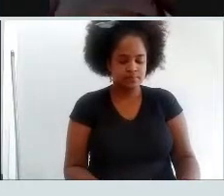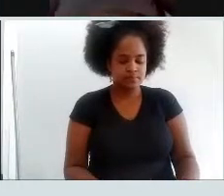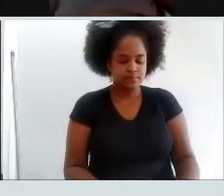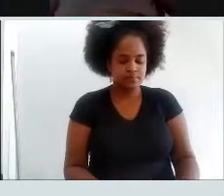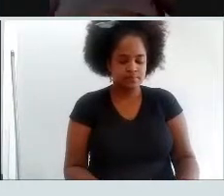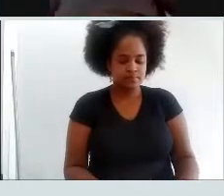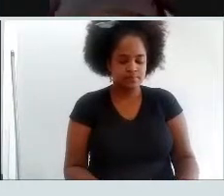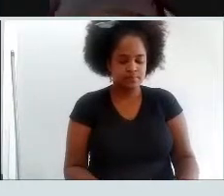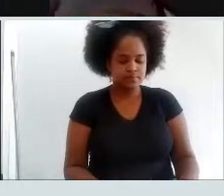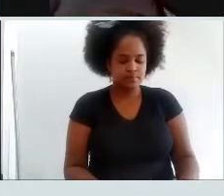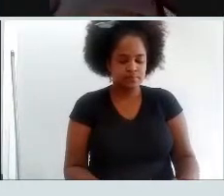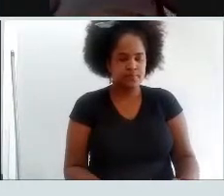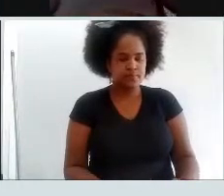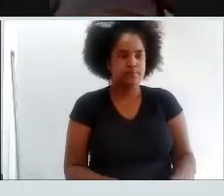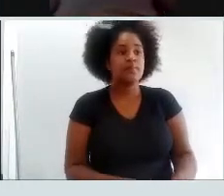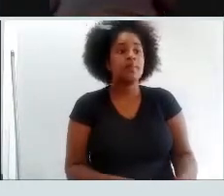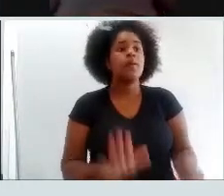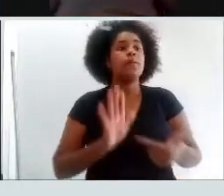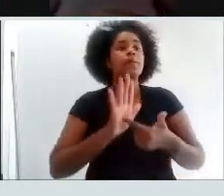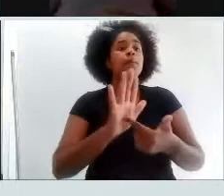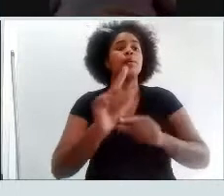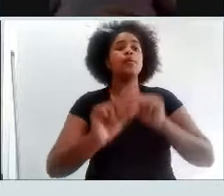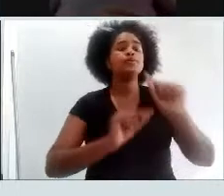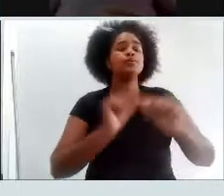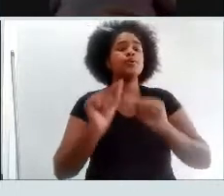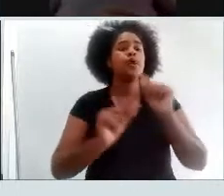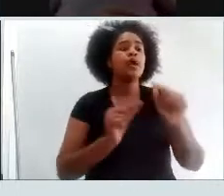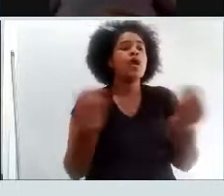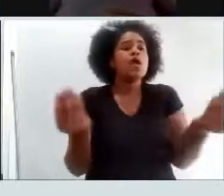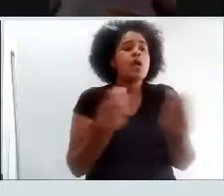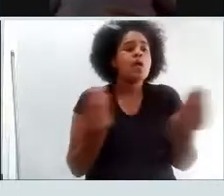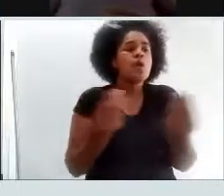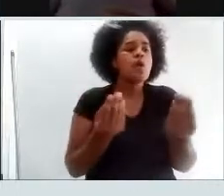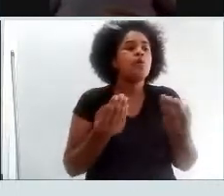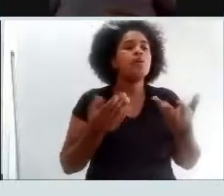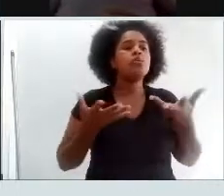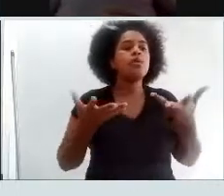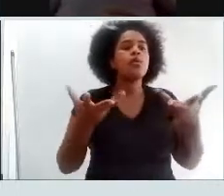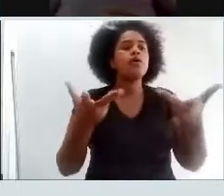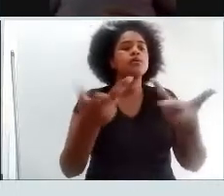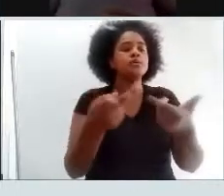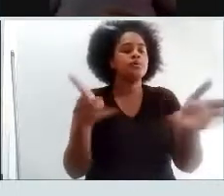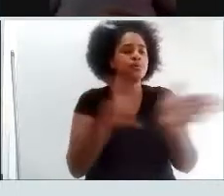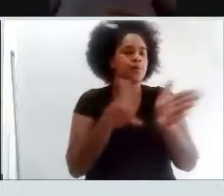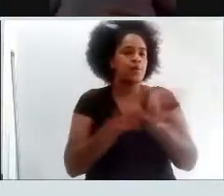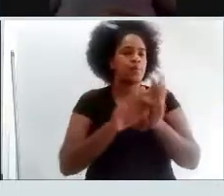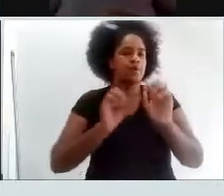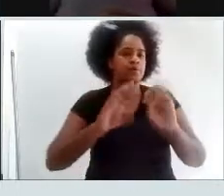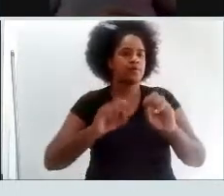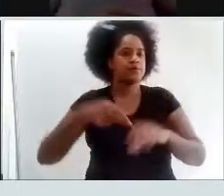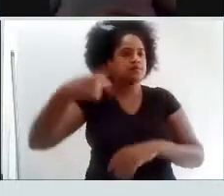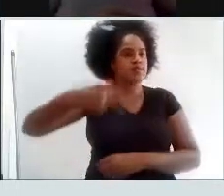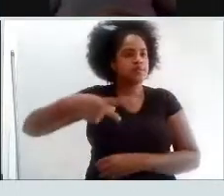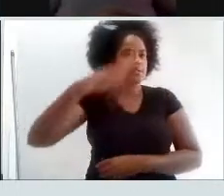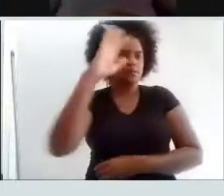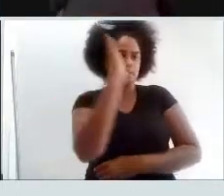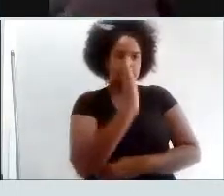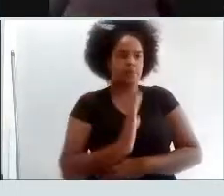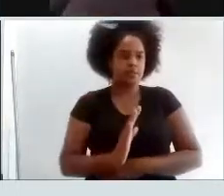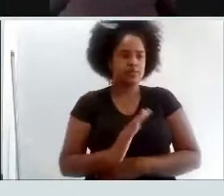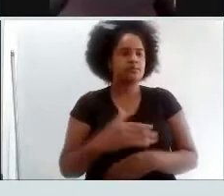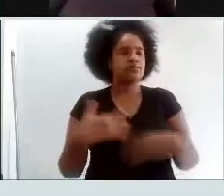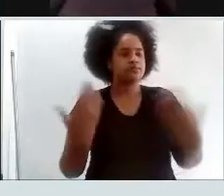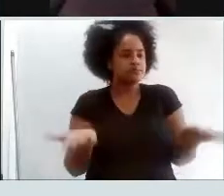qualidades, né, de educação brasileira ou de outros países que têm uma educação, digamos, como exemplar, né, lá os países da Europa, por